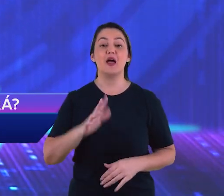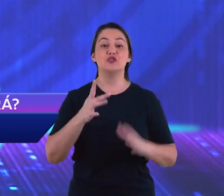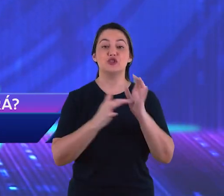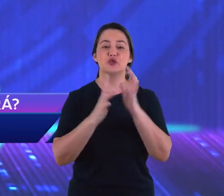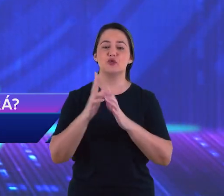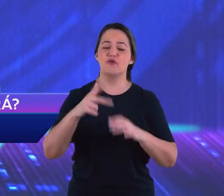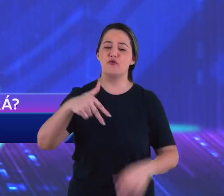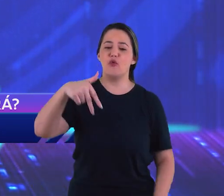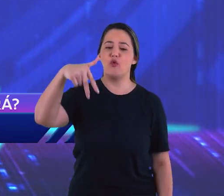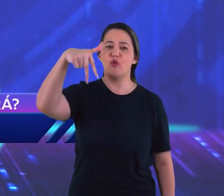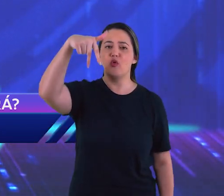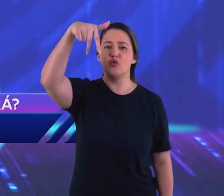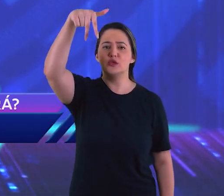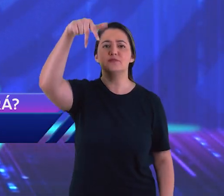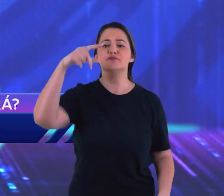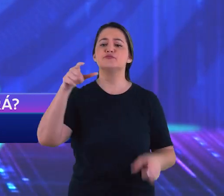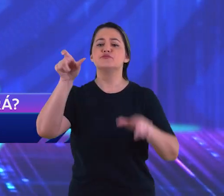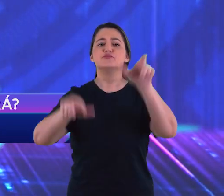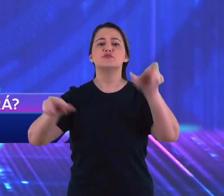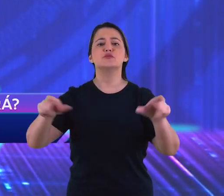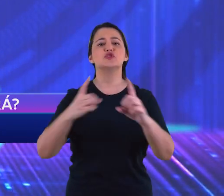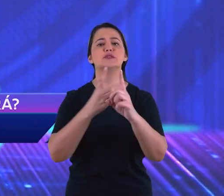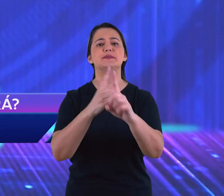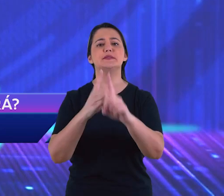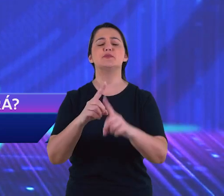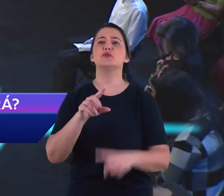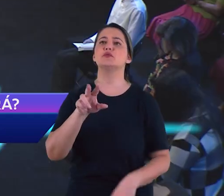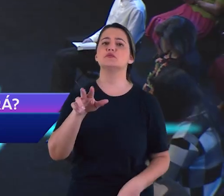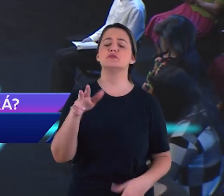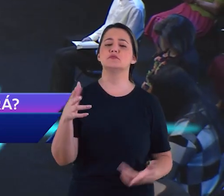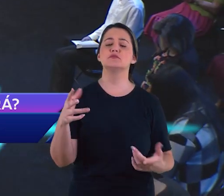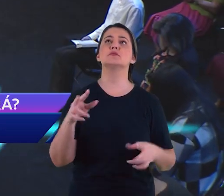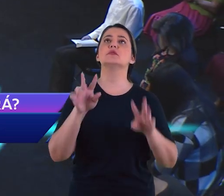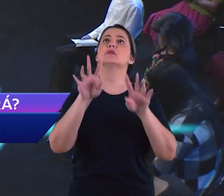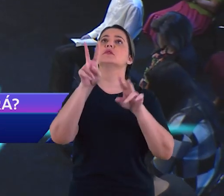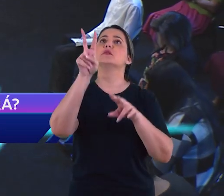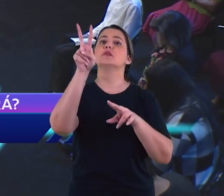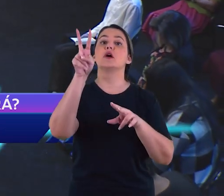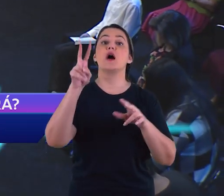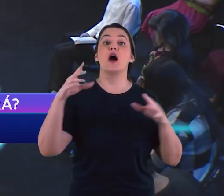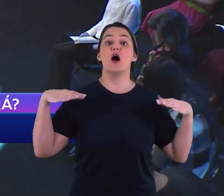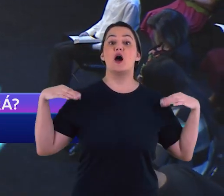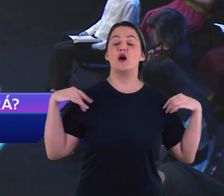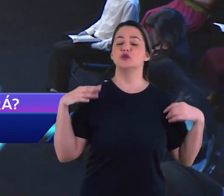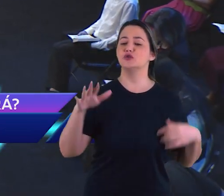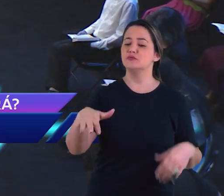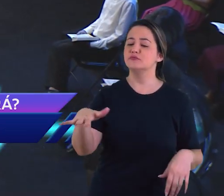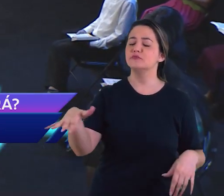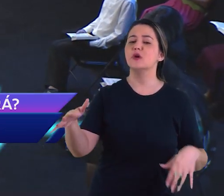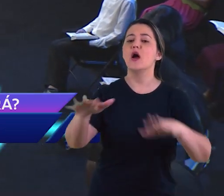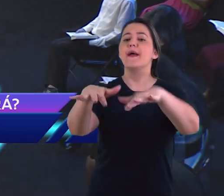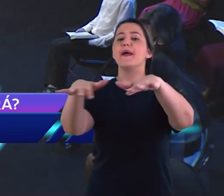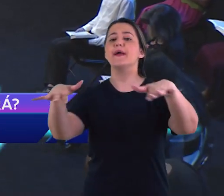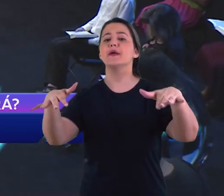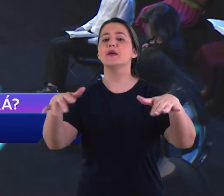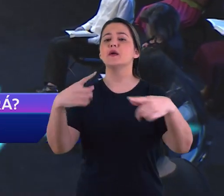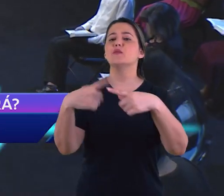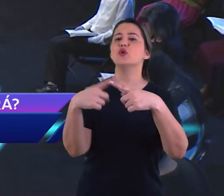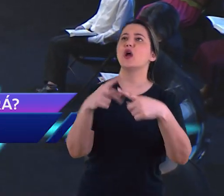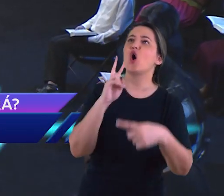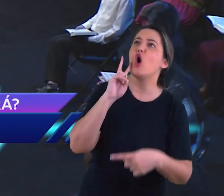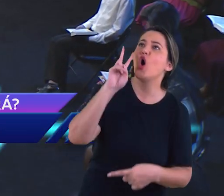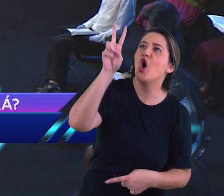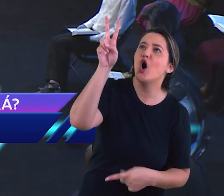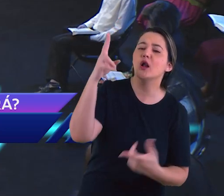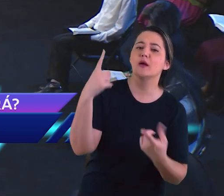galileus, por que estáis olhando para as alturas? Esse Jesus que dentre vós foi assunto